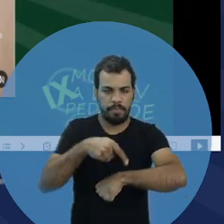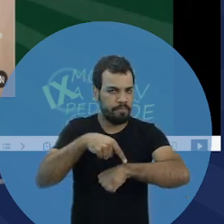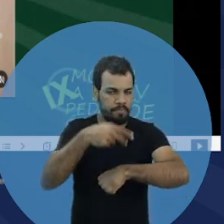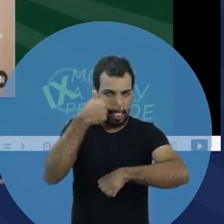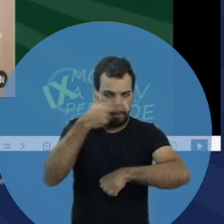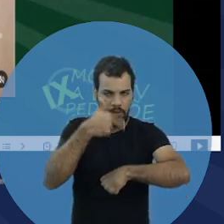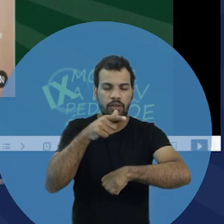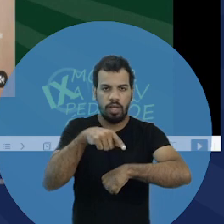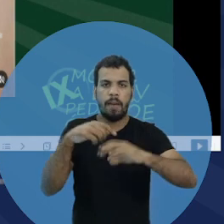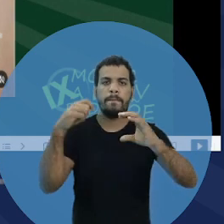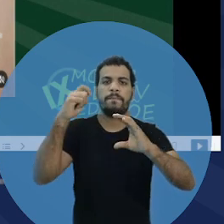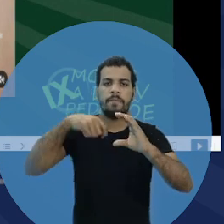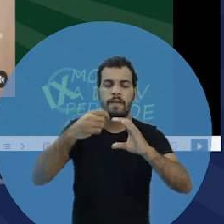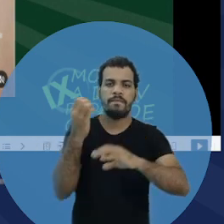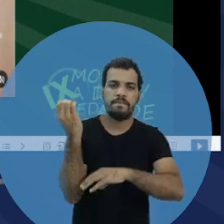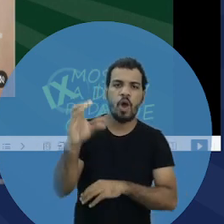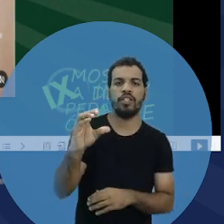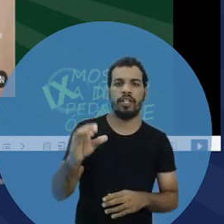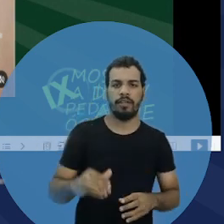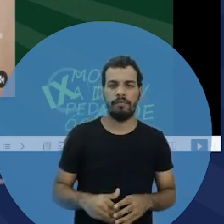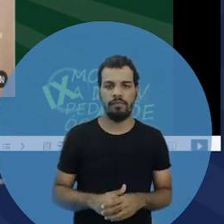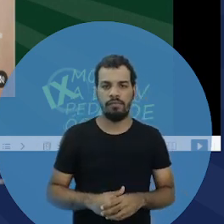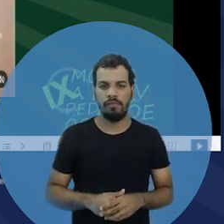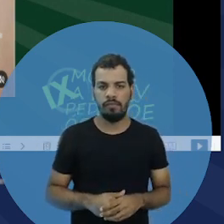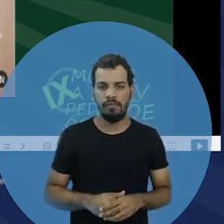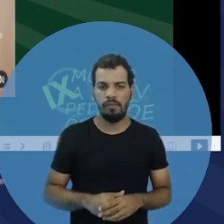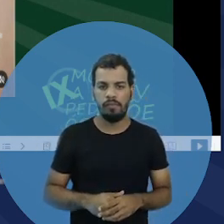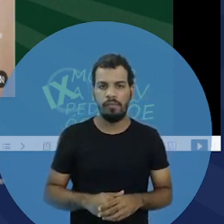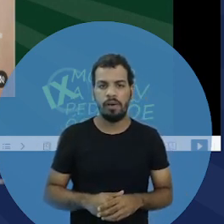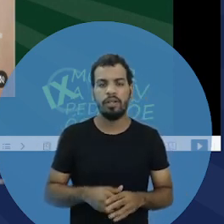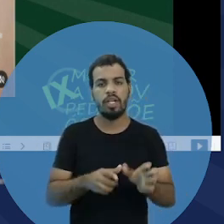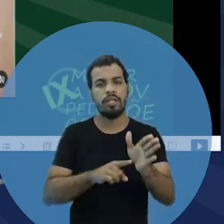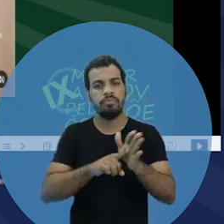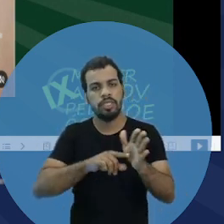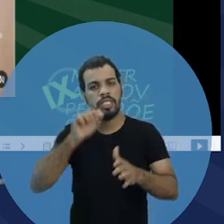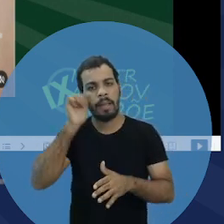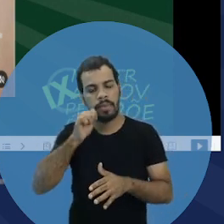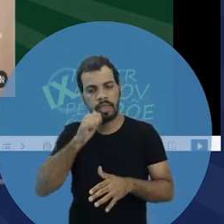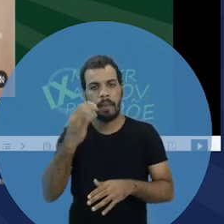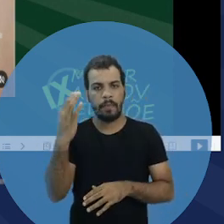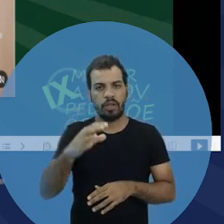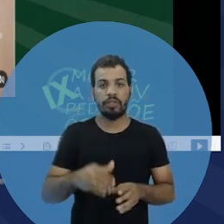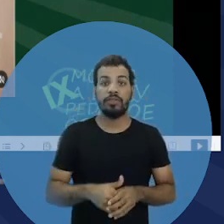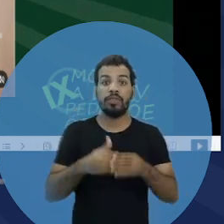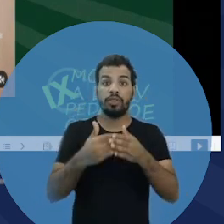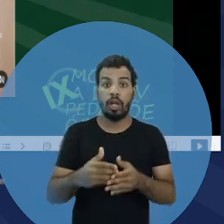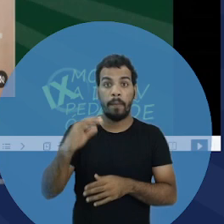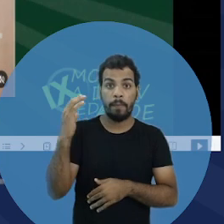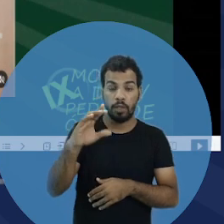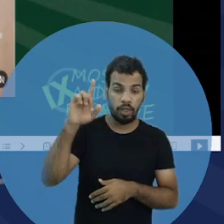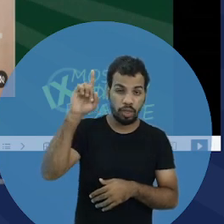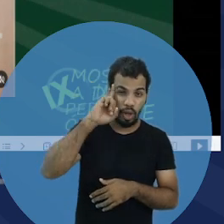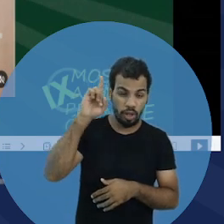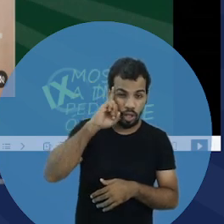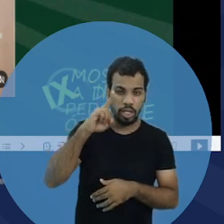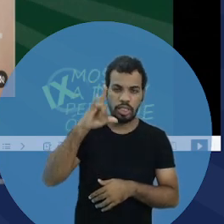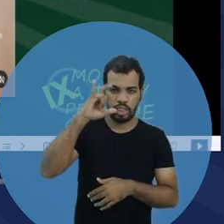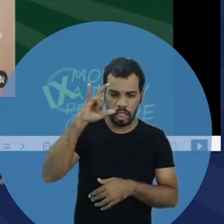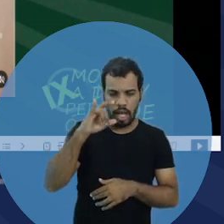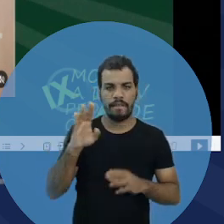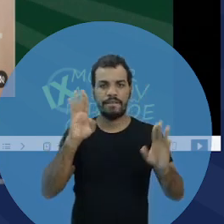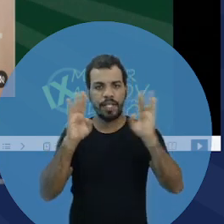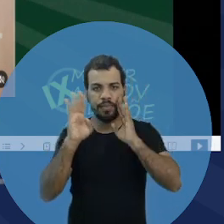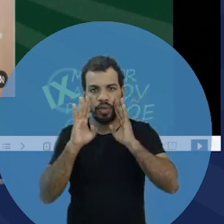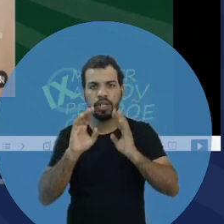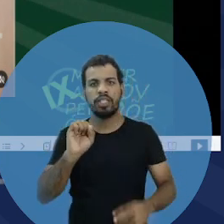com o resultado das pesquisas das meninas. Então, essa postagem diária, tanto no Instagram, no Facebook dos NEGs, e site oficial